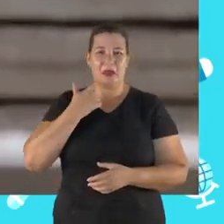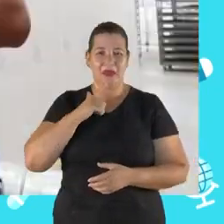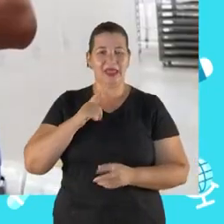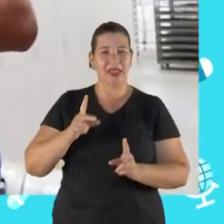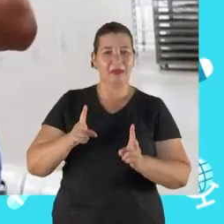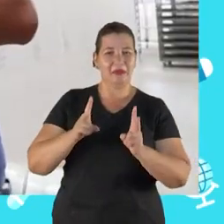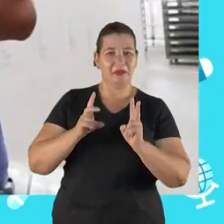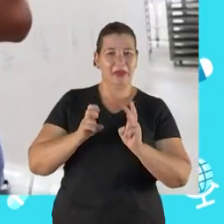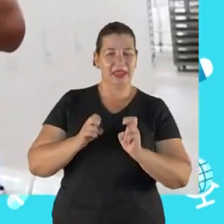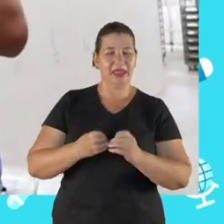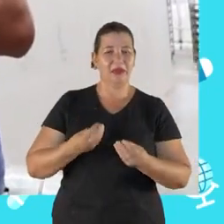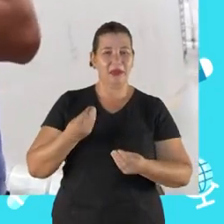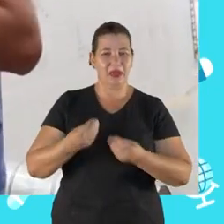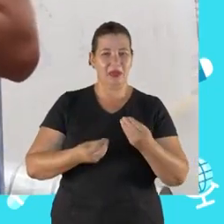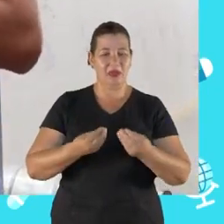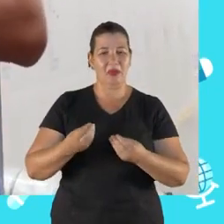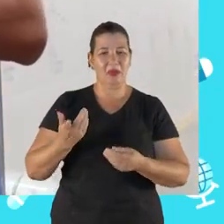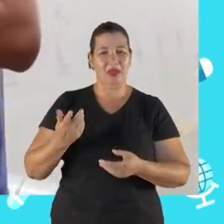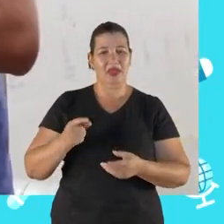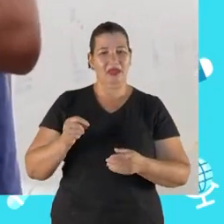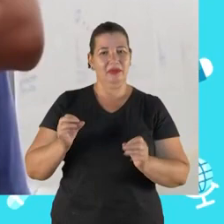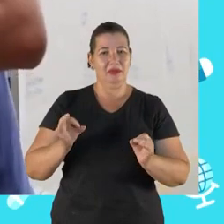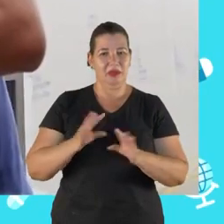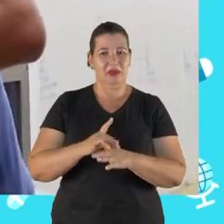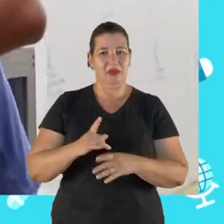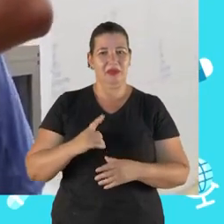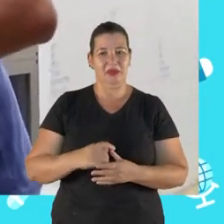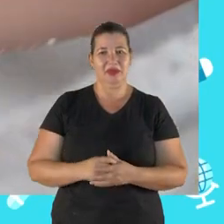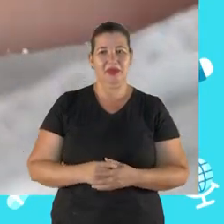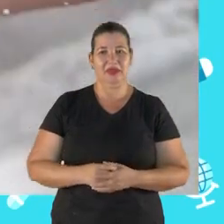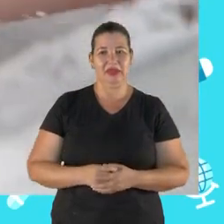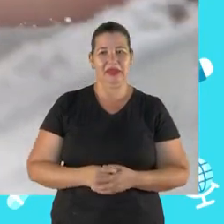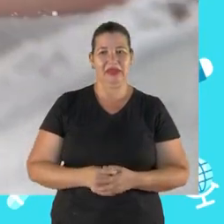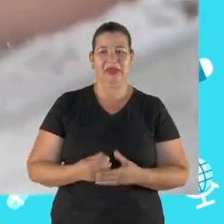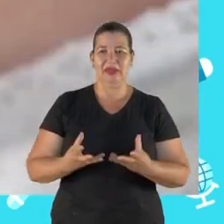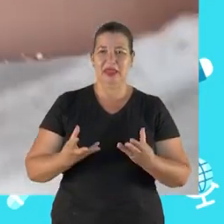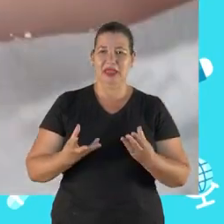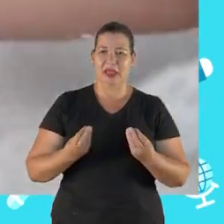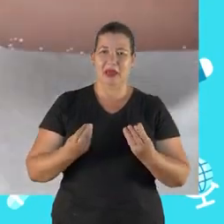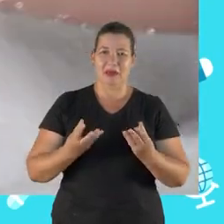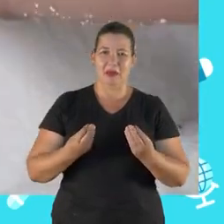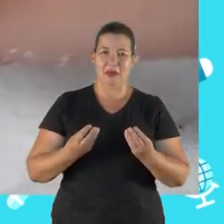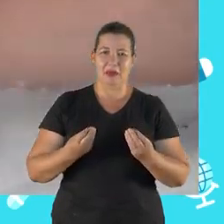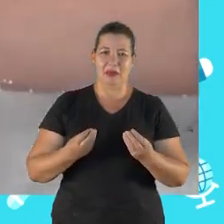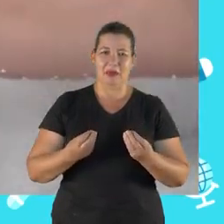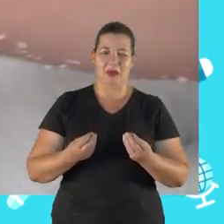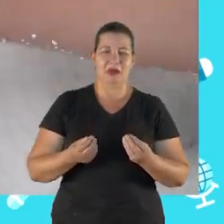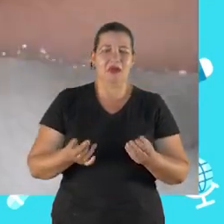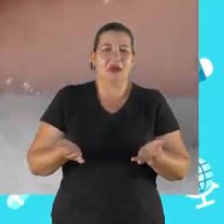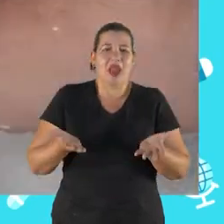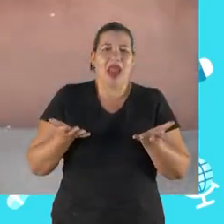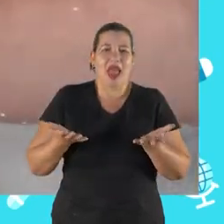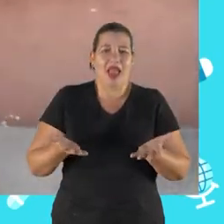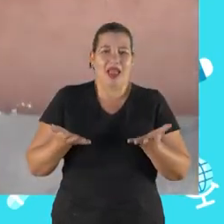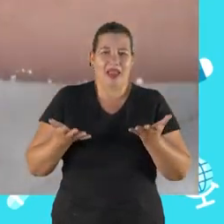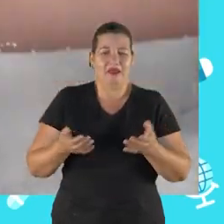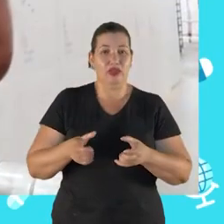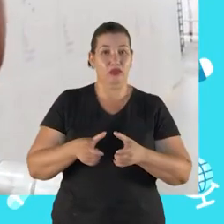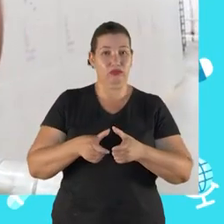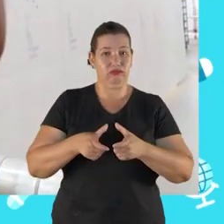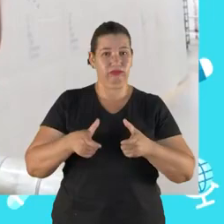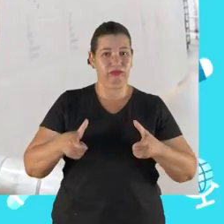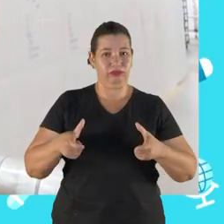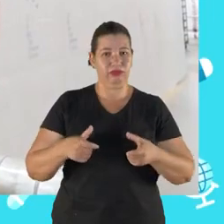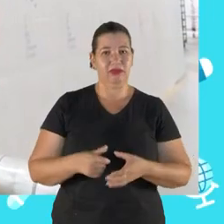Ó, aqui a gente já consegue ter noção de como o poliestireno fica quando sai da máquina. Ele tá muito menos